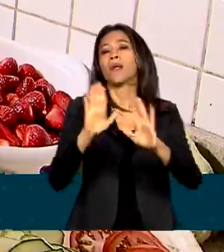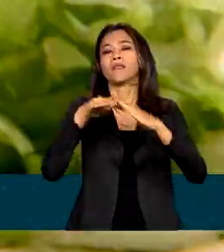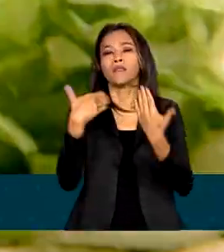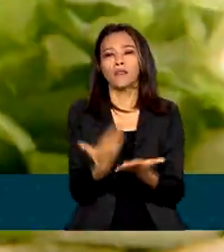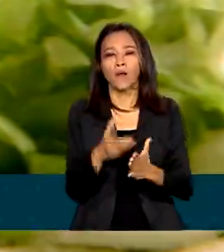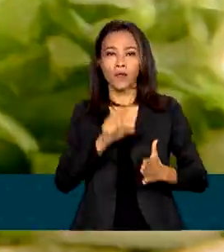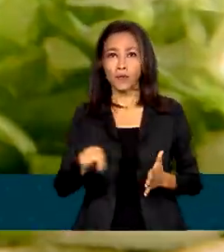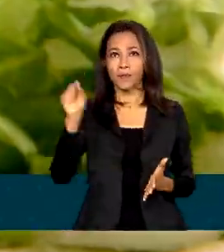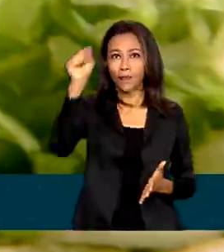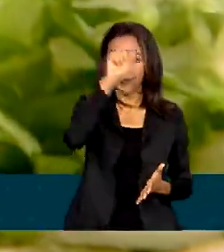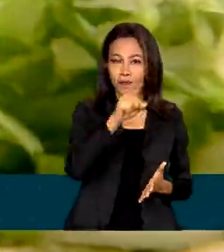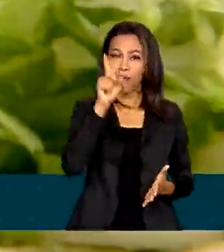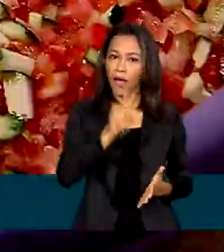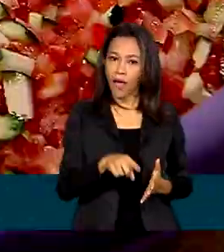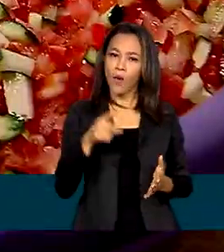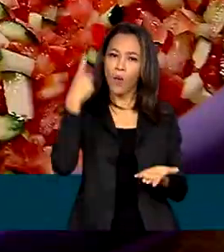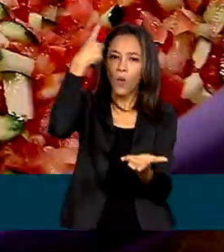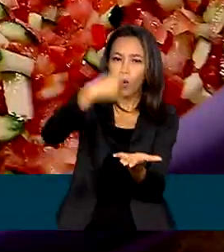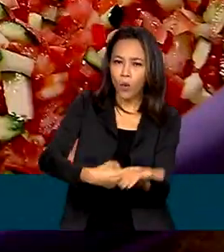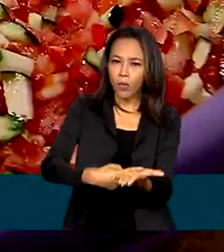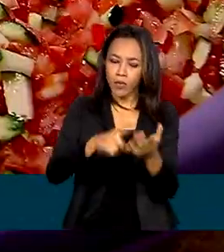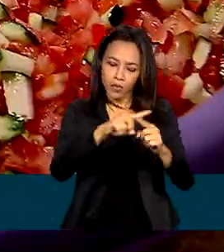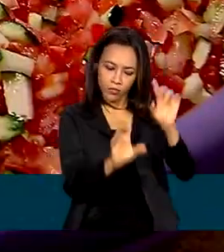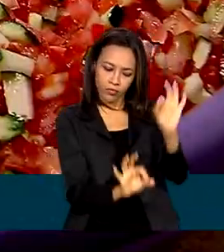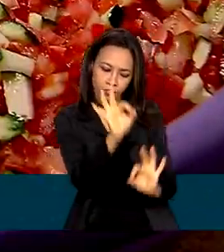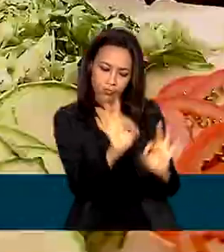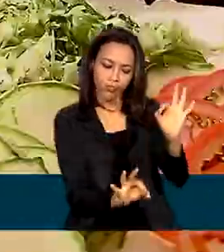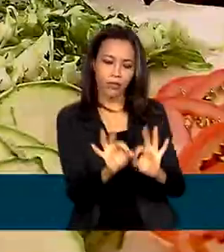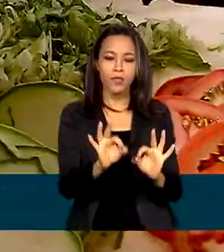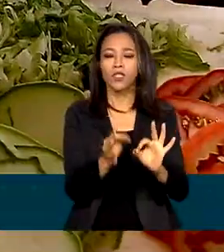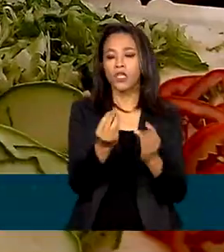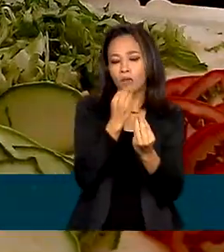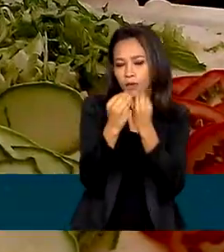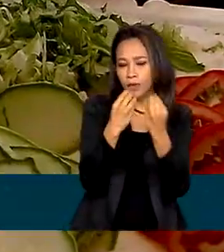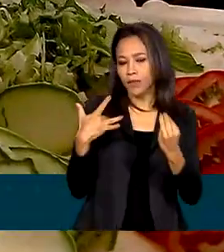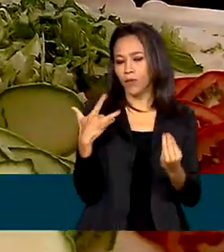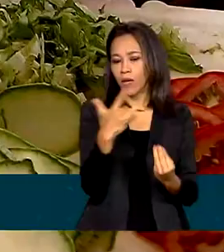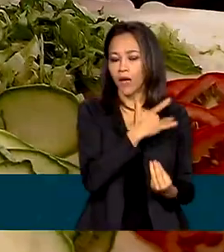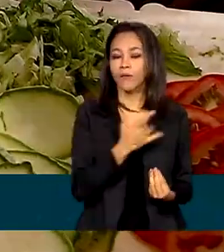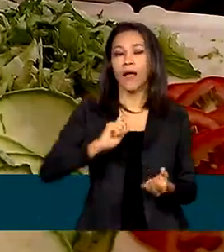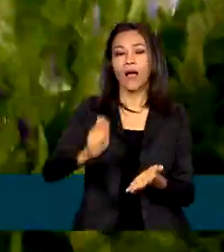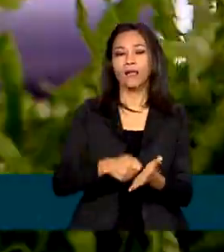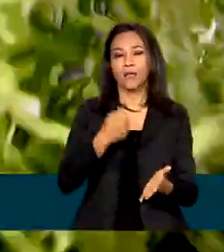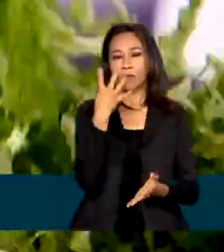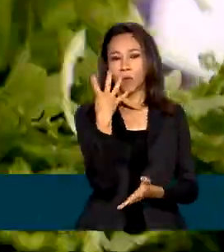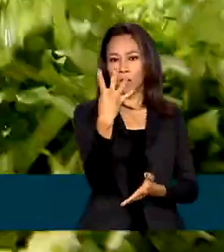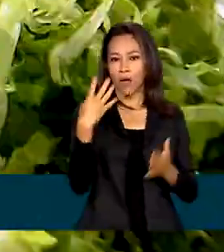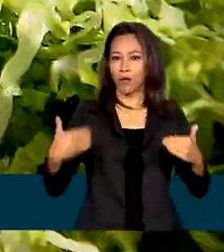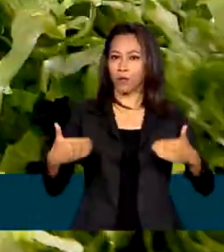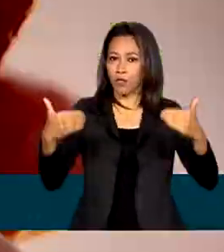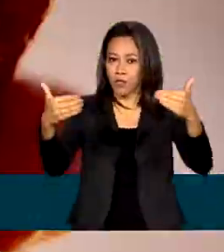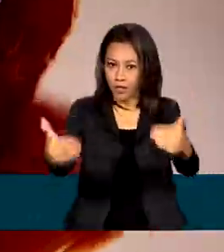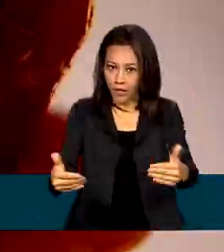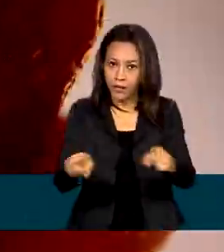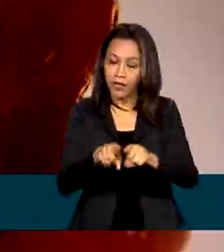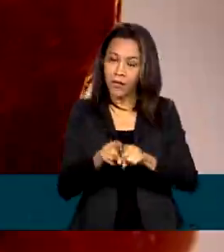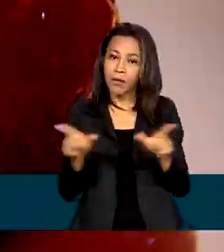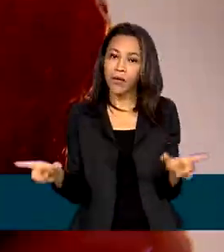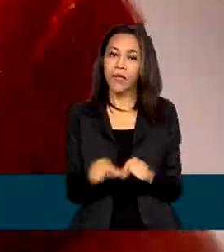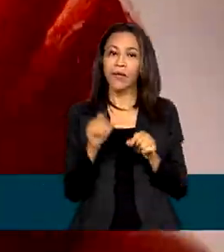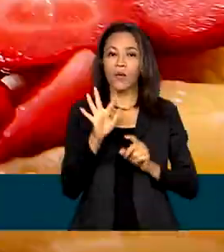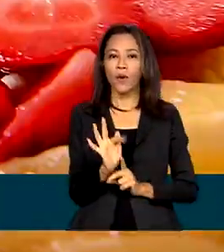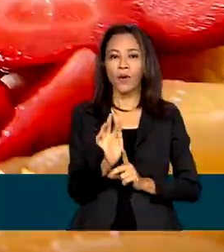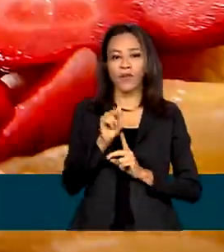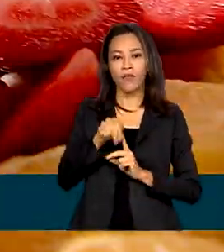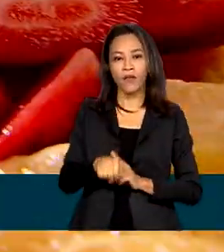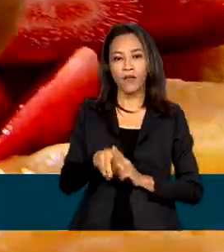país. É o que prevê o Acordo de Alimentação Saudável, assinado por 4 ministérios e pelo FNDE, o Fundo